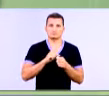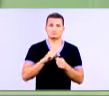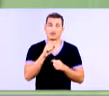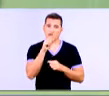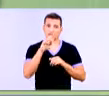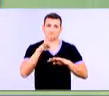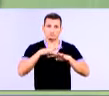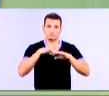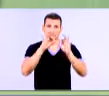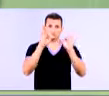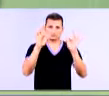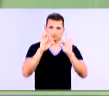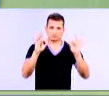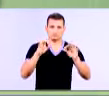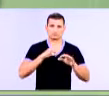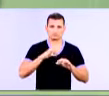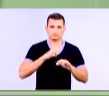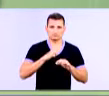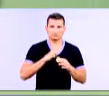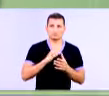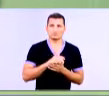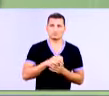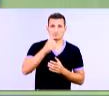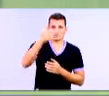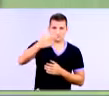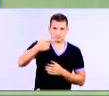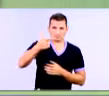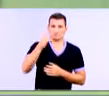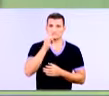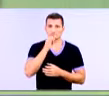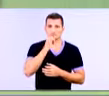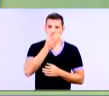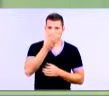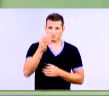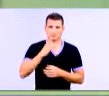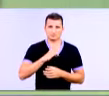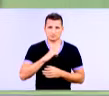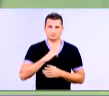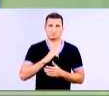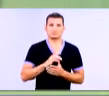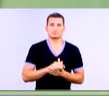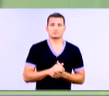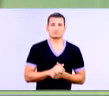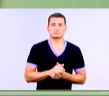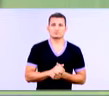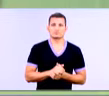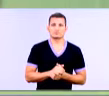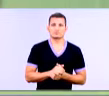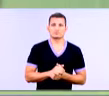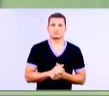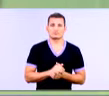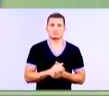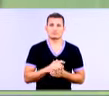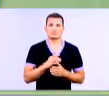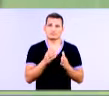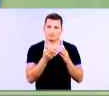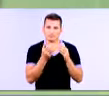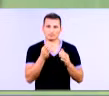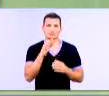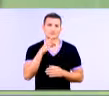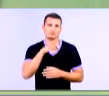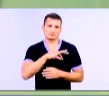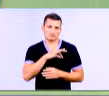ó. No segundo exemplo que vocês têm aí com vocês, eu peço salário bruto,